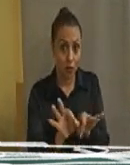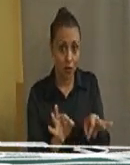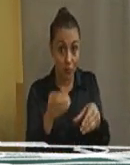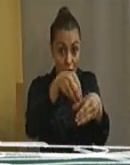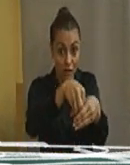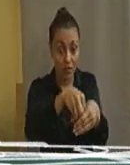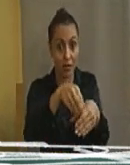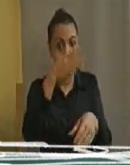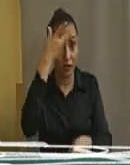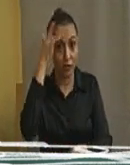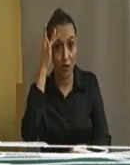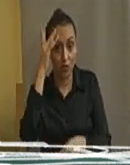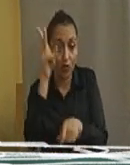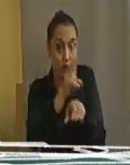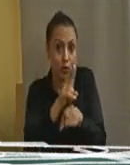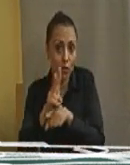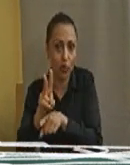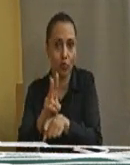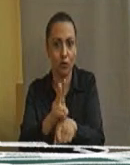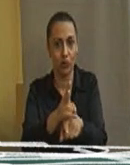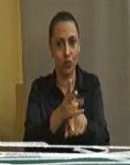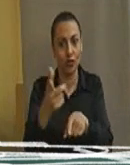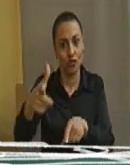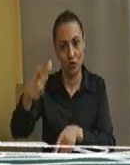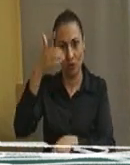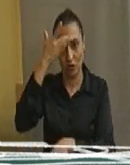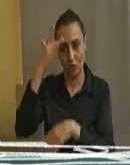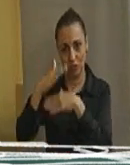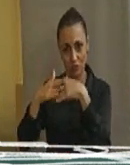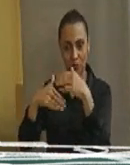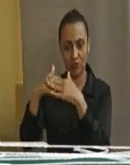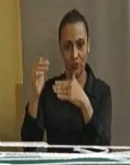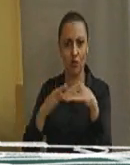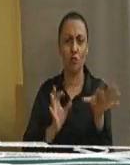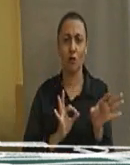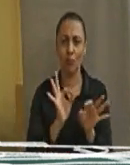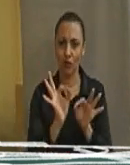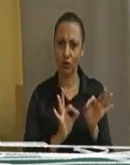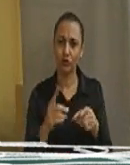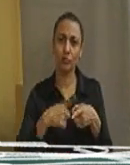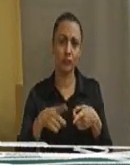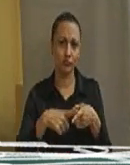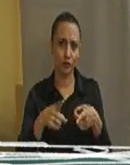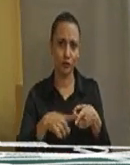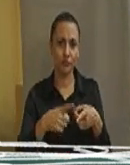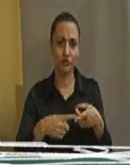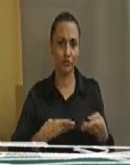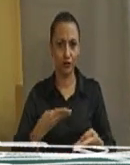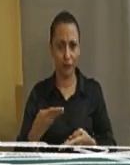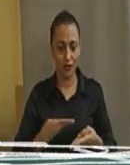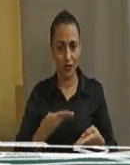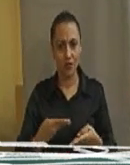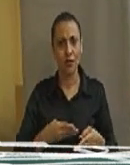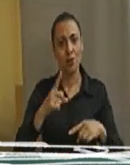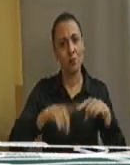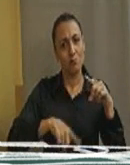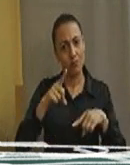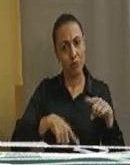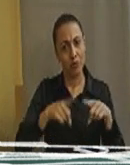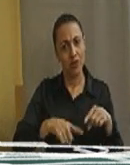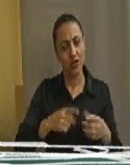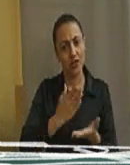pessoas que cuidam das pessoas. Organizou programas de boas-vindas ao servidor, de valorização, políticas contra o